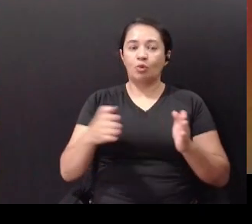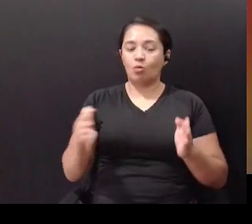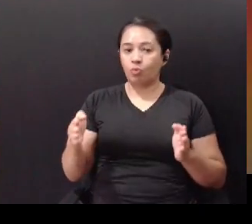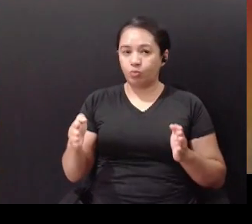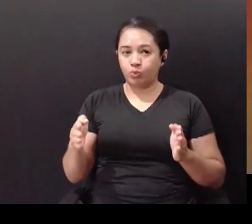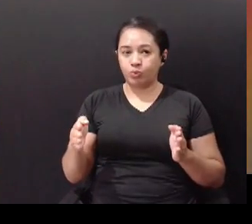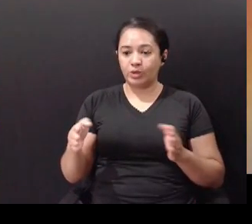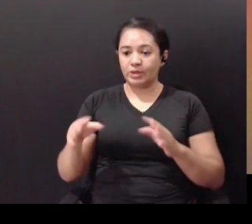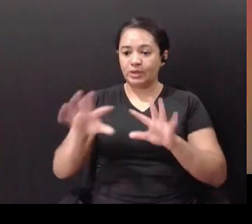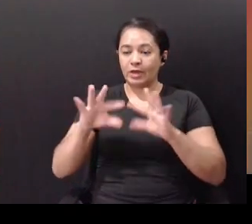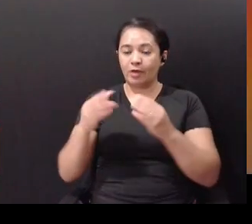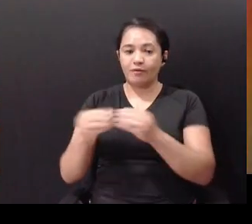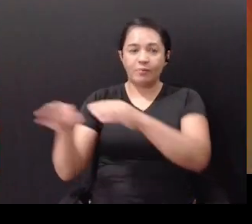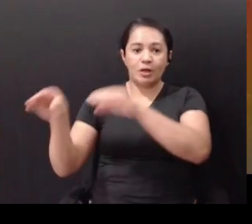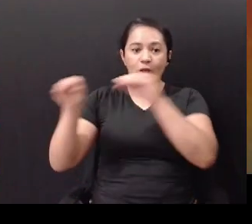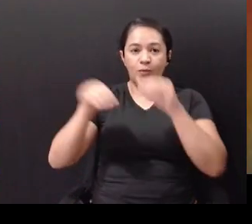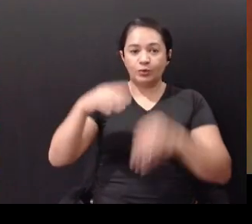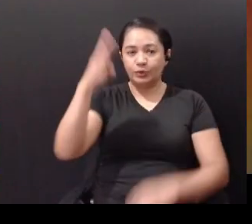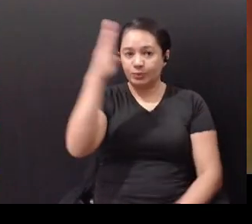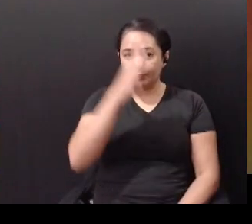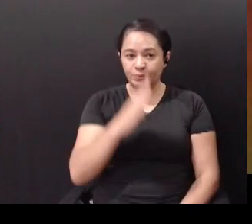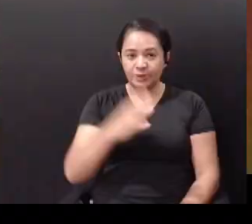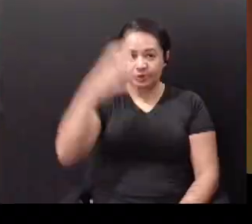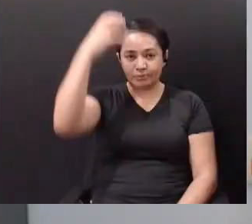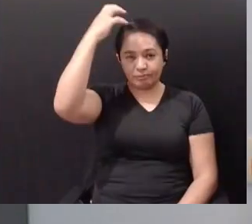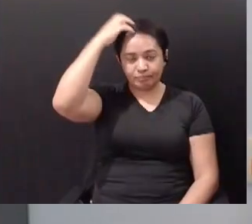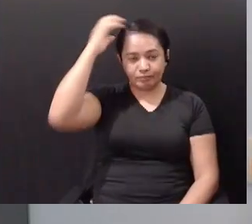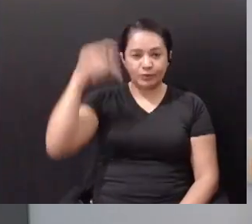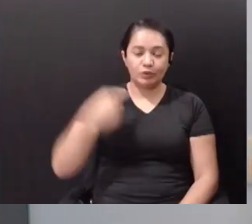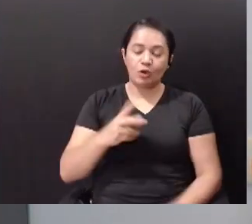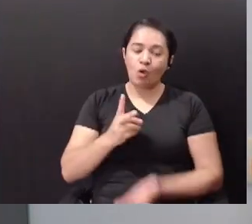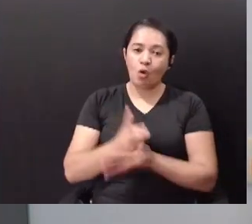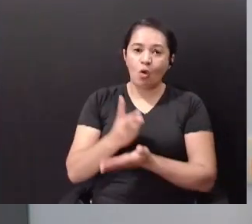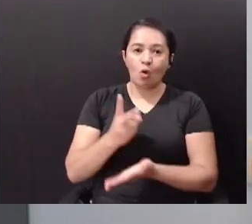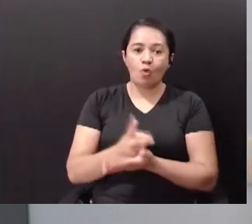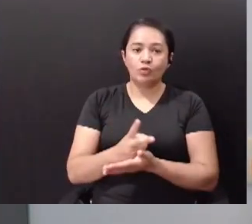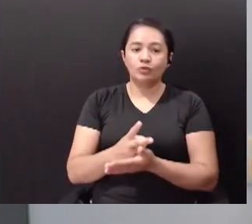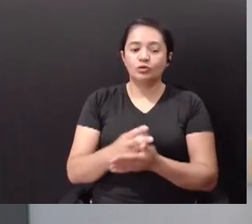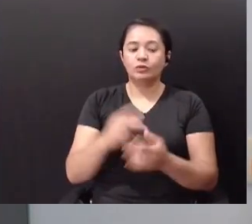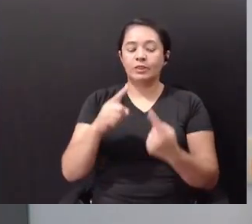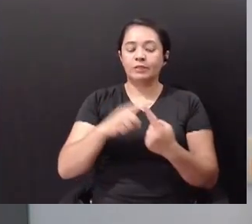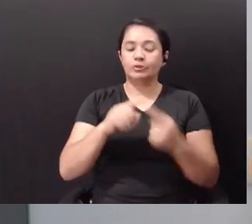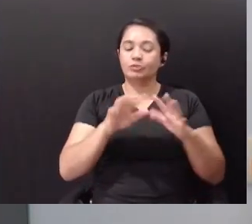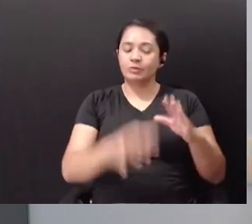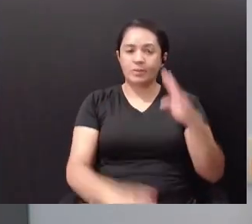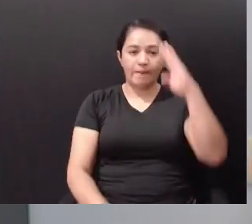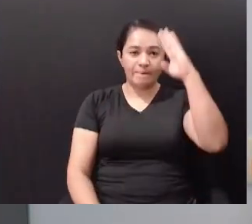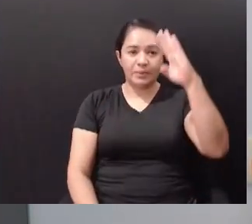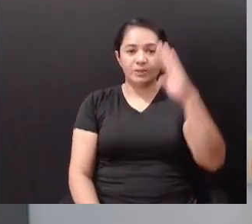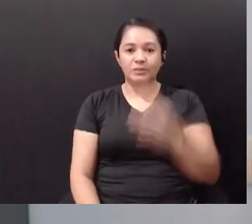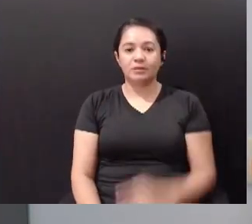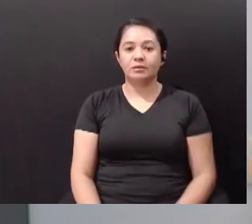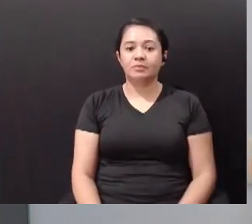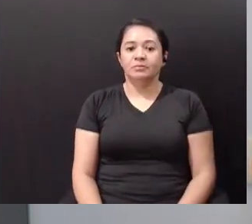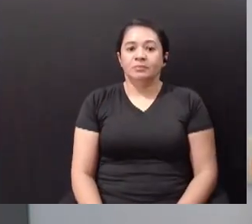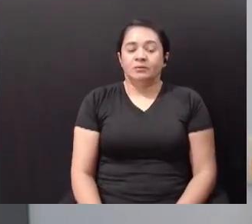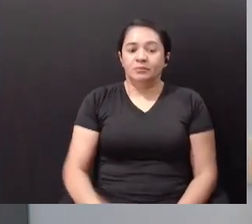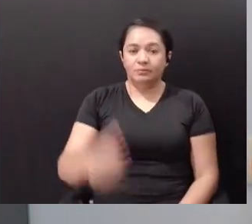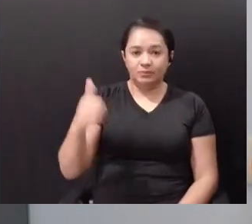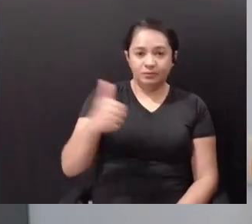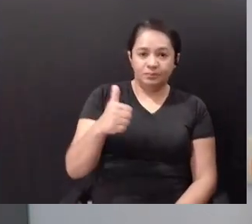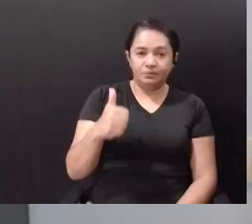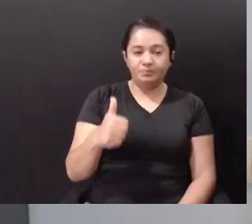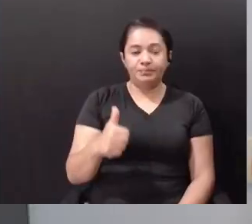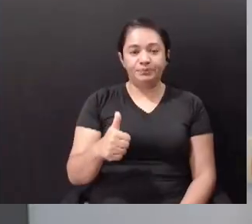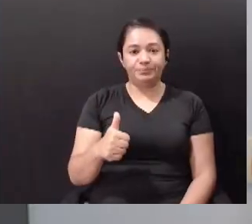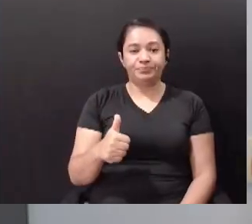para o Brasil, a gente vai continuar tendo esses padrões, principalmente a questão das primeiras letras, né?